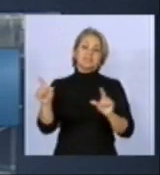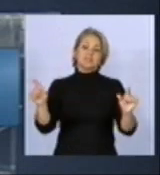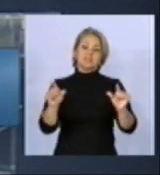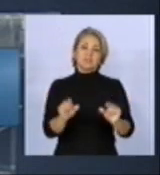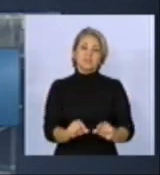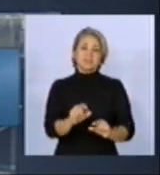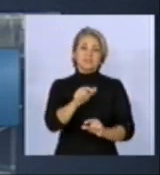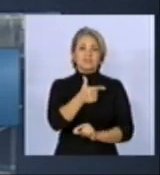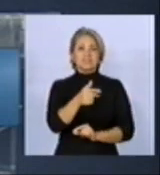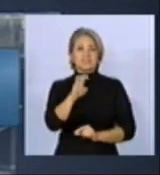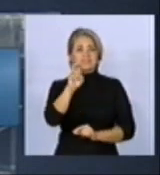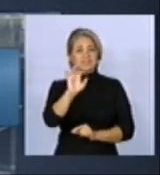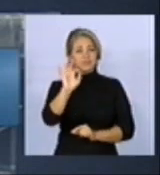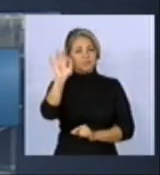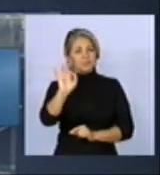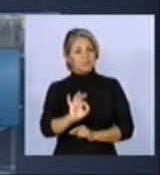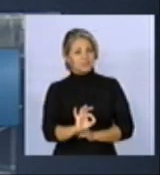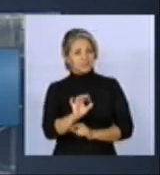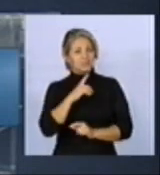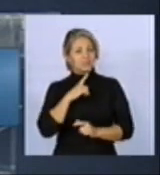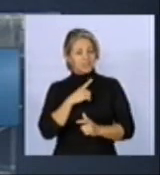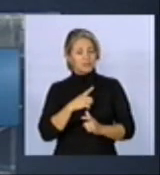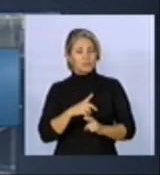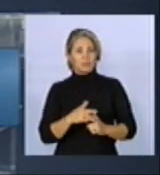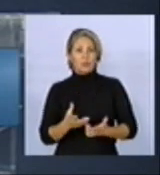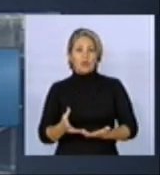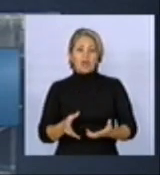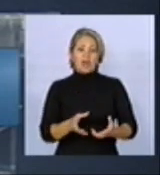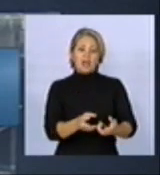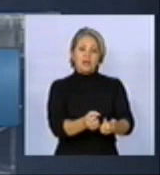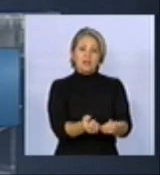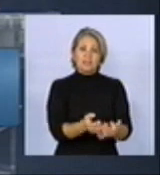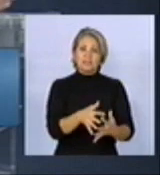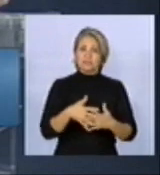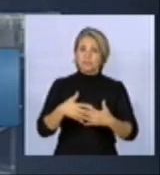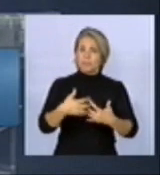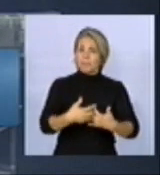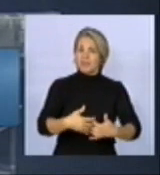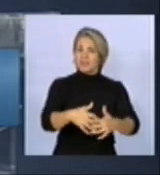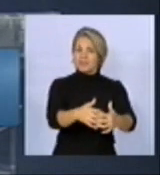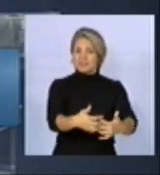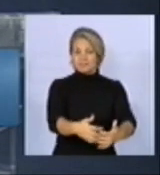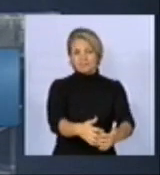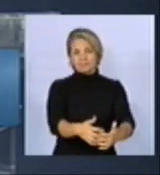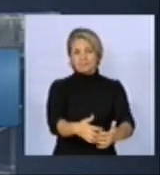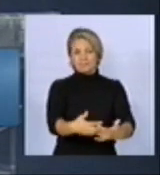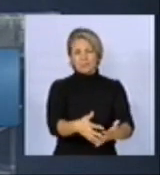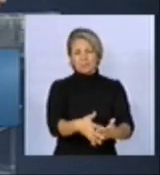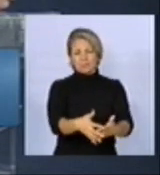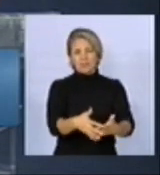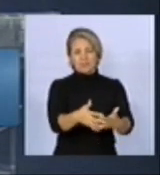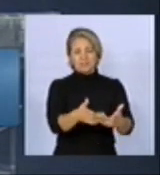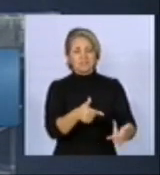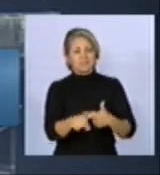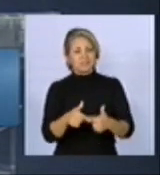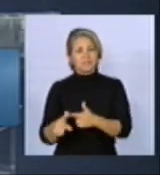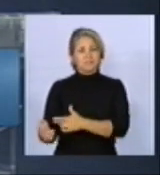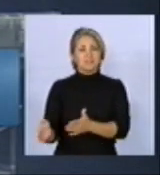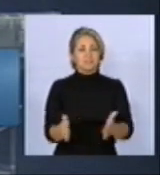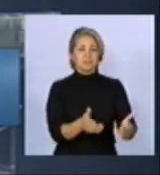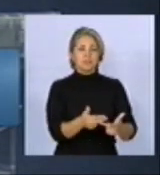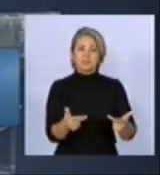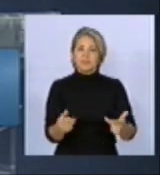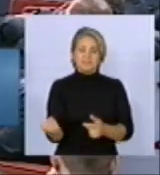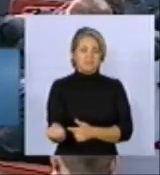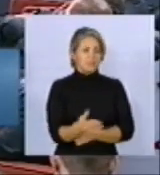25% com a colheita mecanizada Então você tem por um lado a substituição do trabalhador que é algo que não é